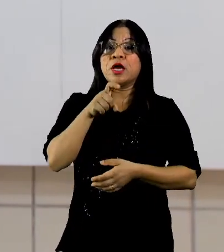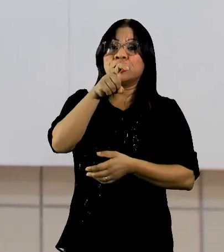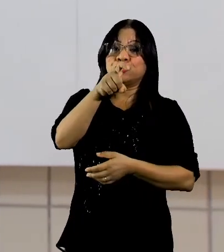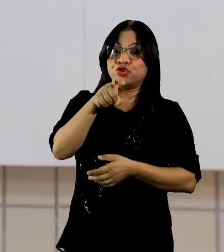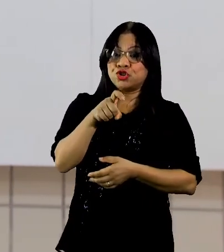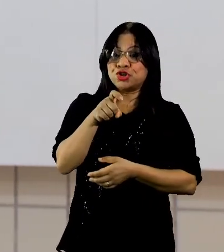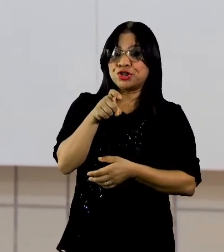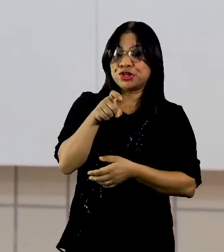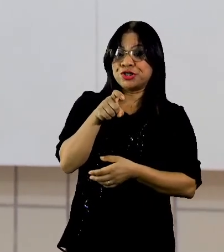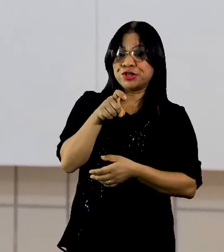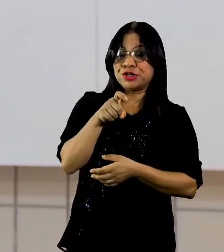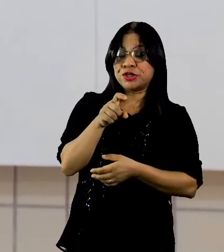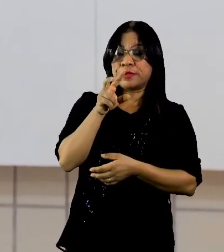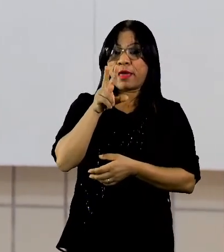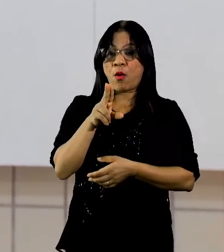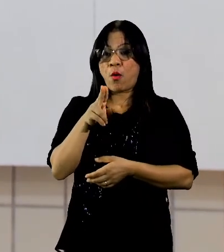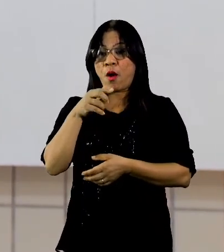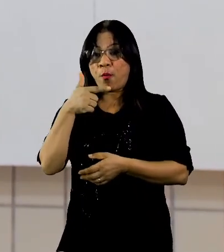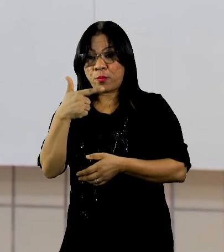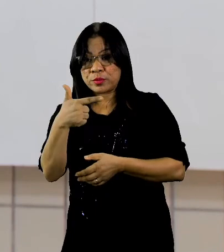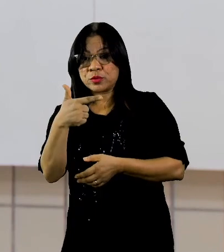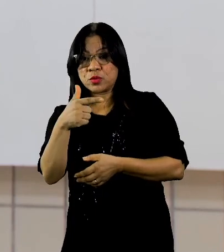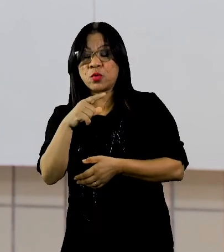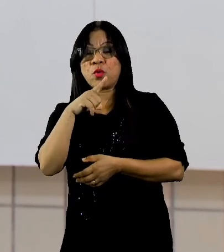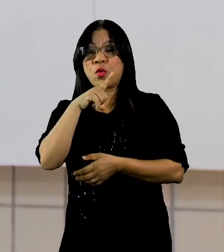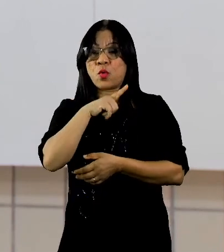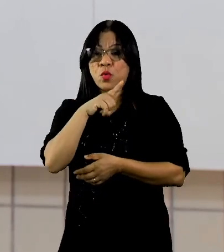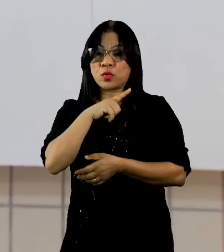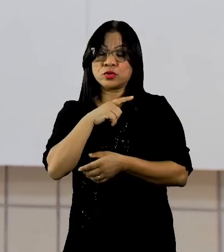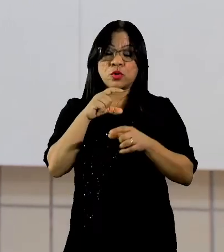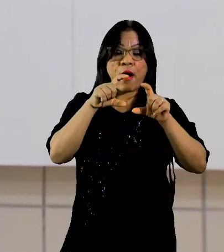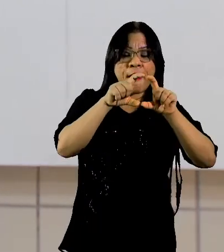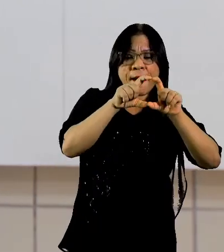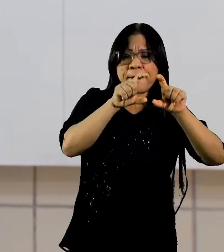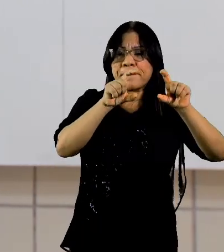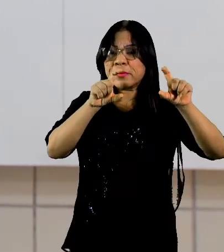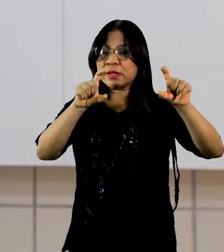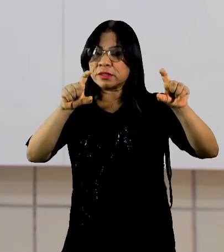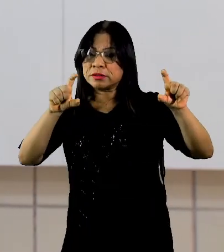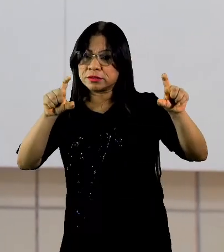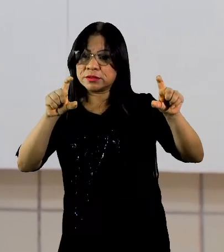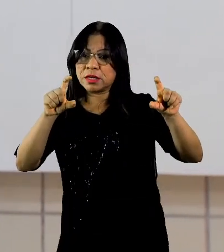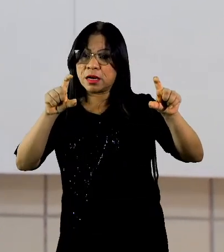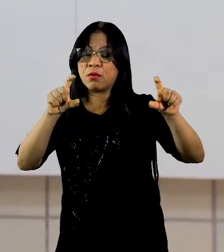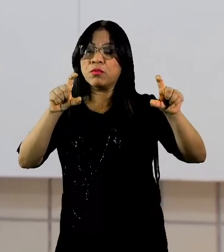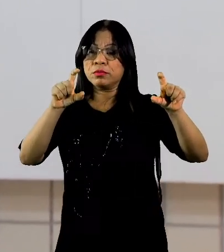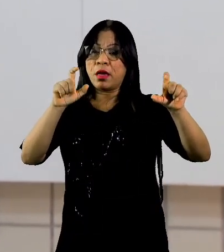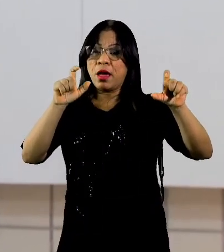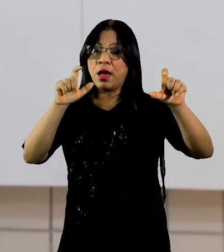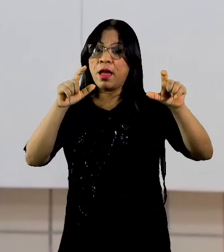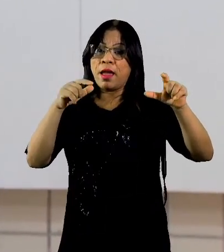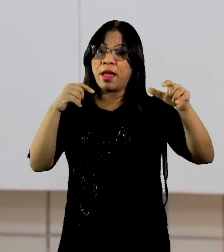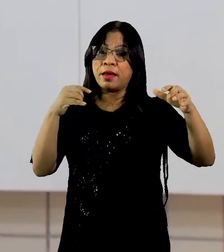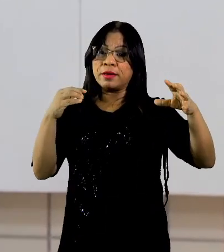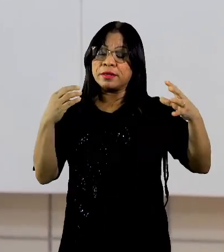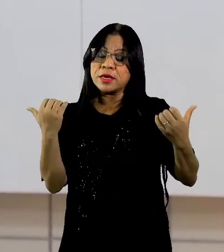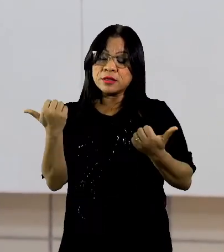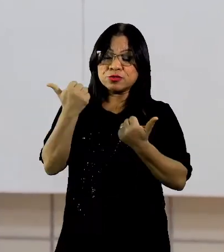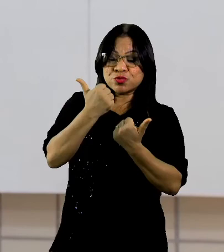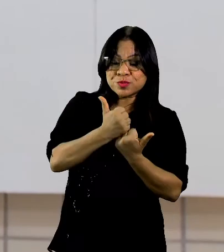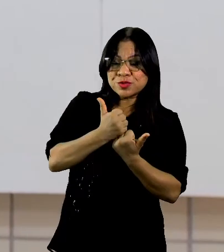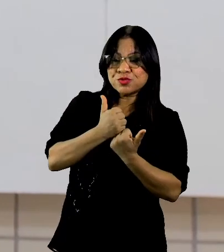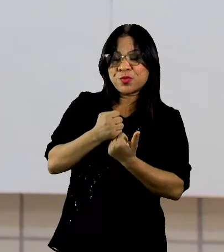vou ter esse polinômio, essa expressão algébrica, assumindo o valor numérico igual a menos